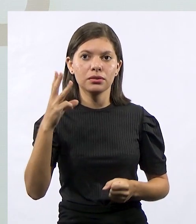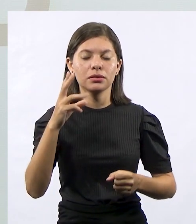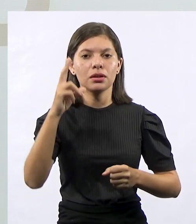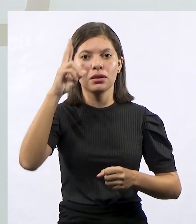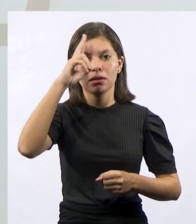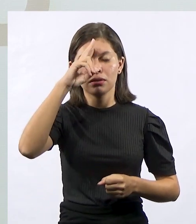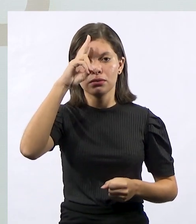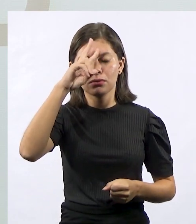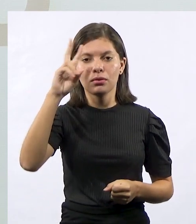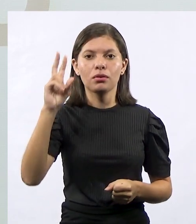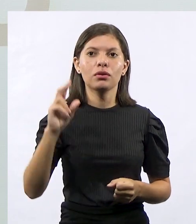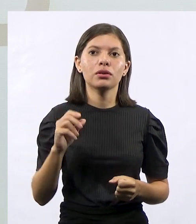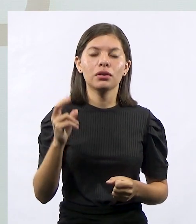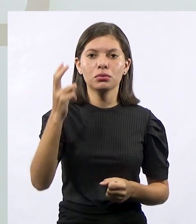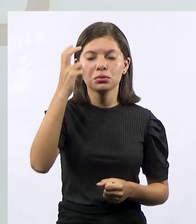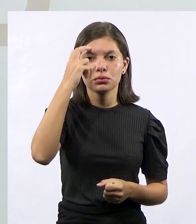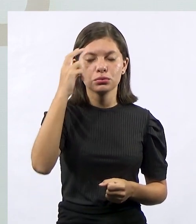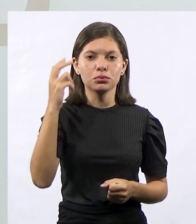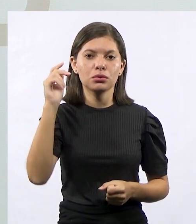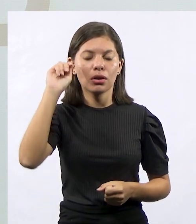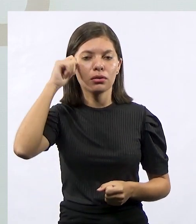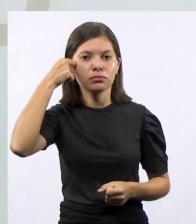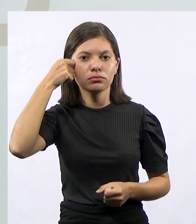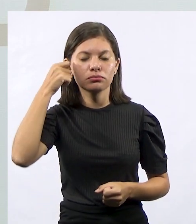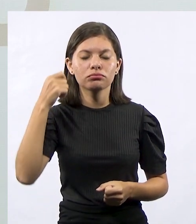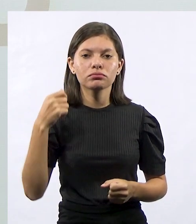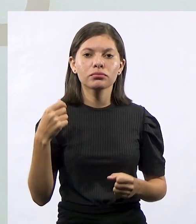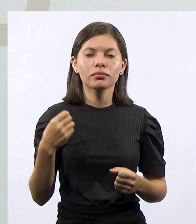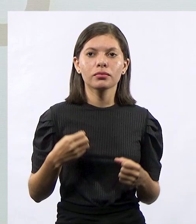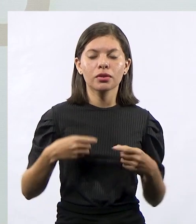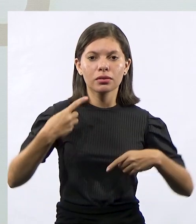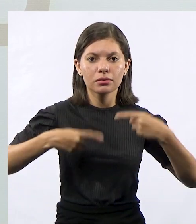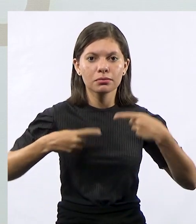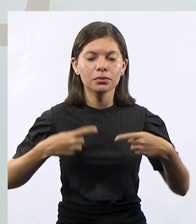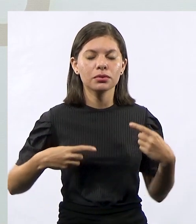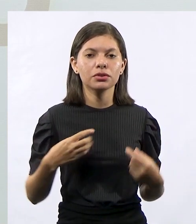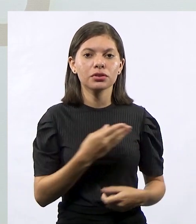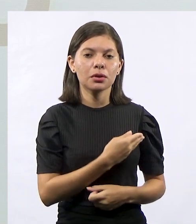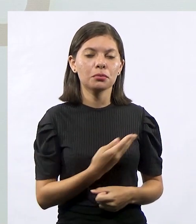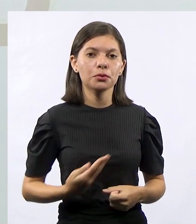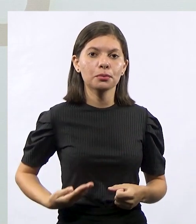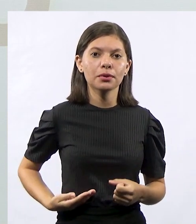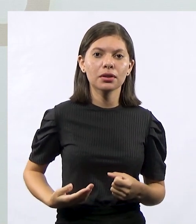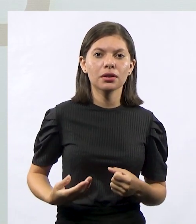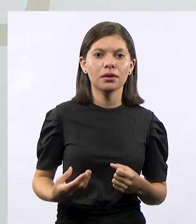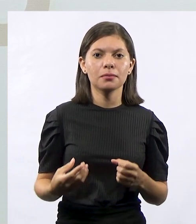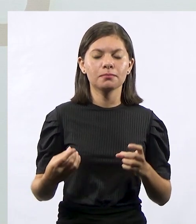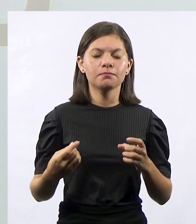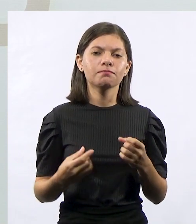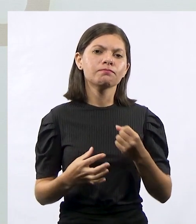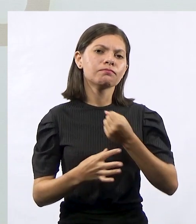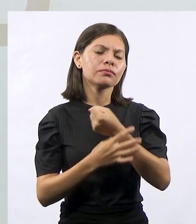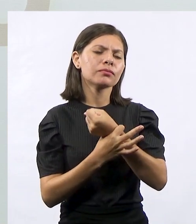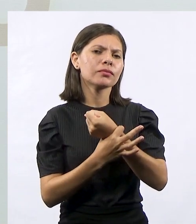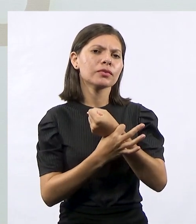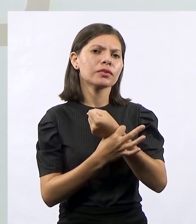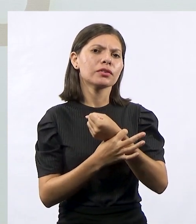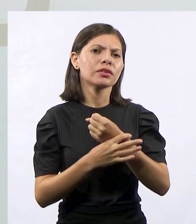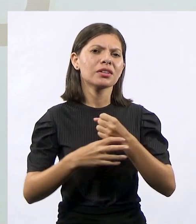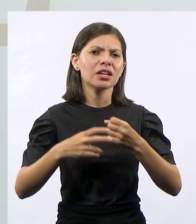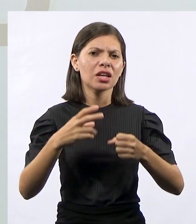História e Cultura Afro, que é uma política pública para atender à garantia de que todas